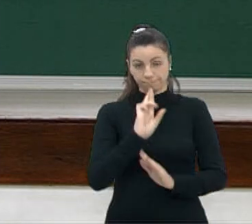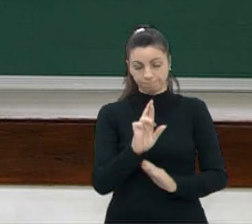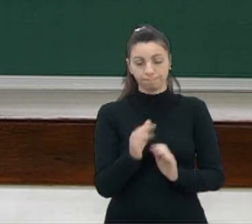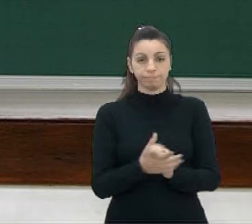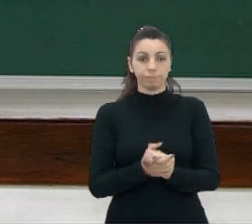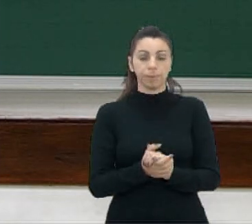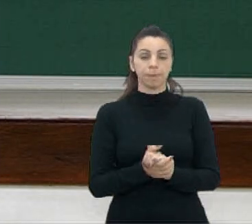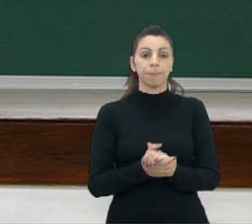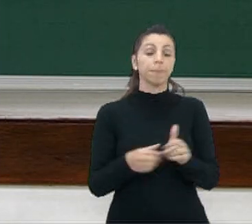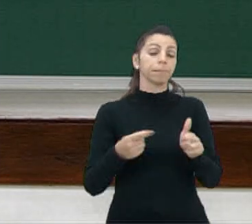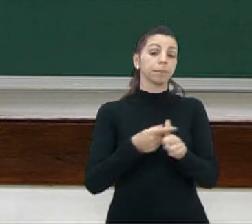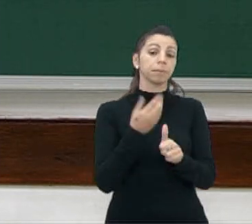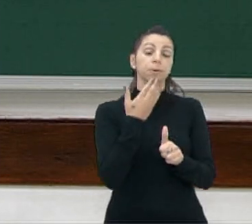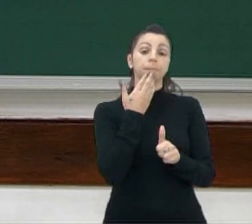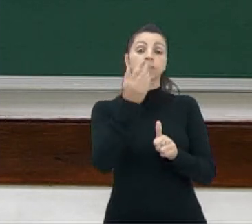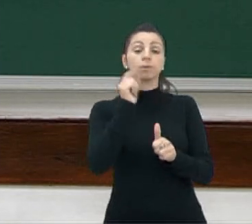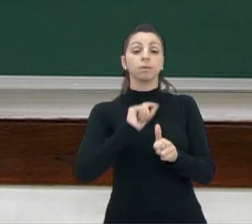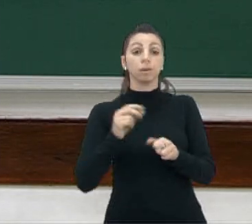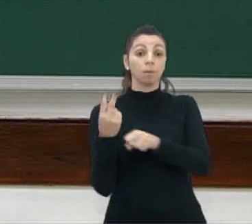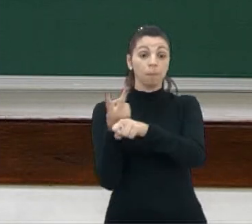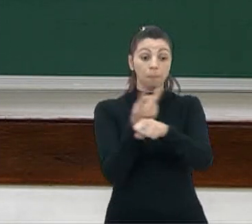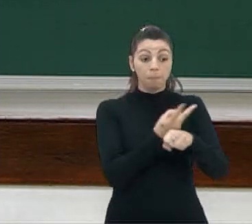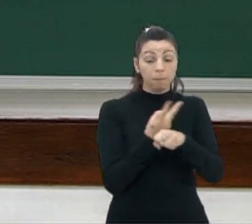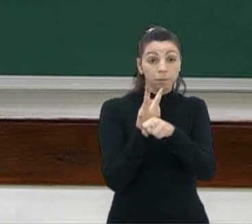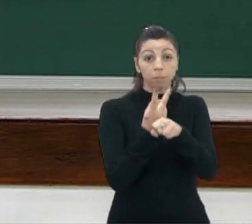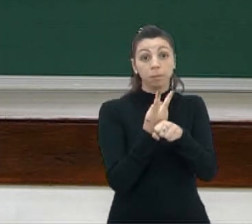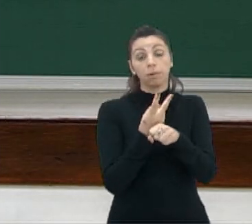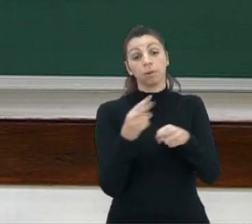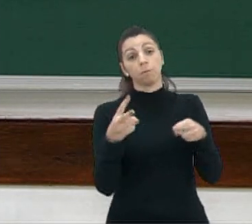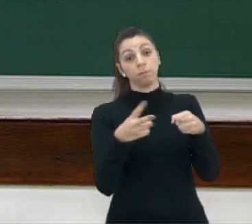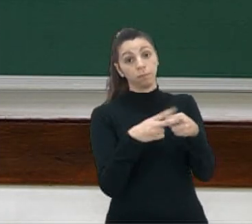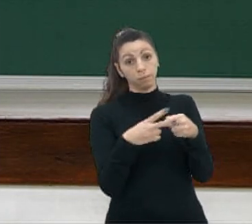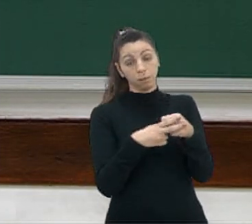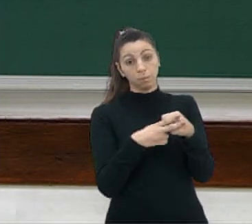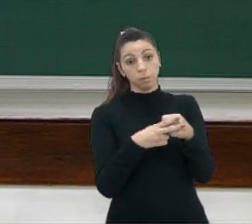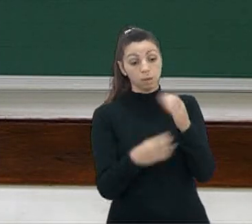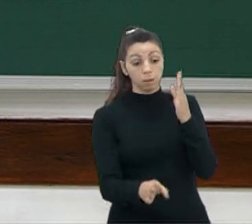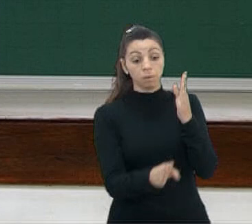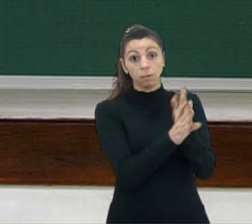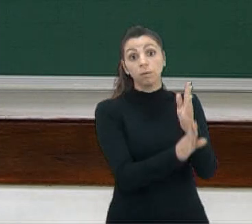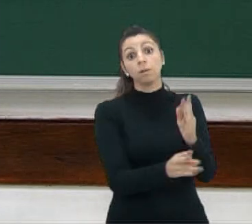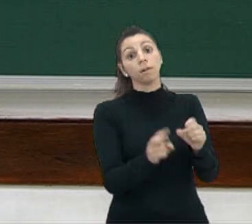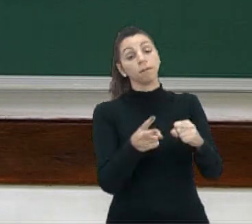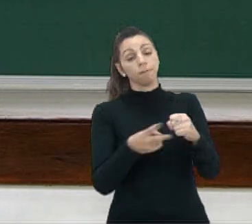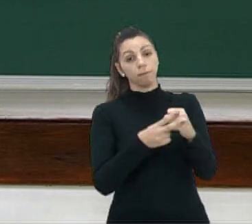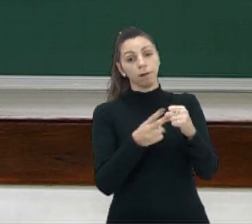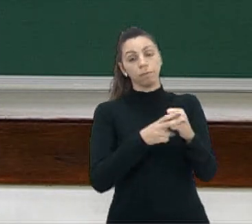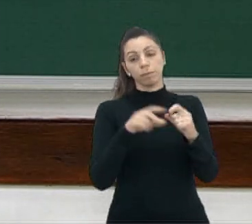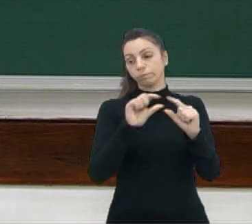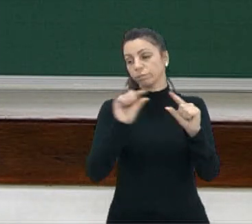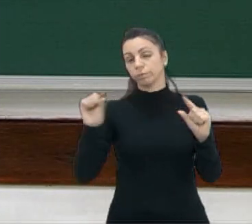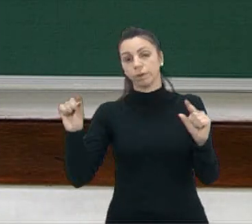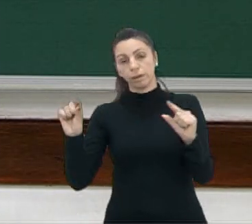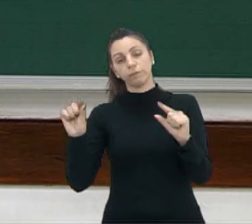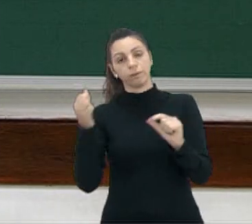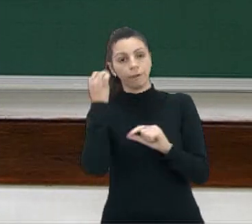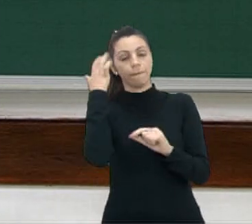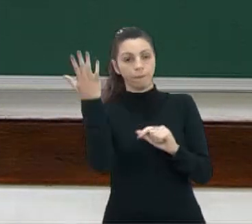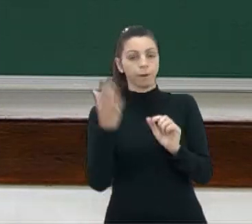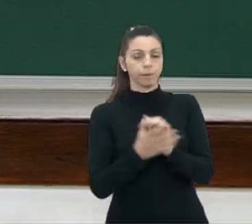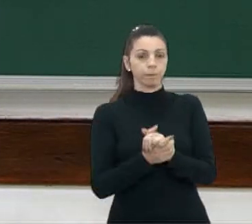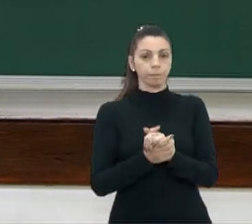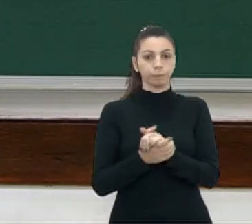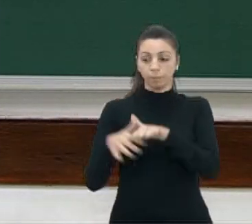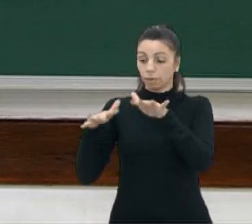né? É sempre mais fácil partir do verbo. Localizando o verbo, o resto tudo fica mais fácil. Então, o trânsito no feriado é